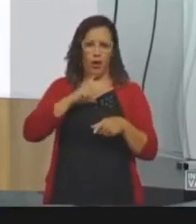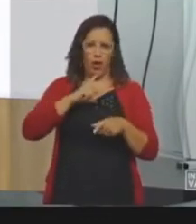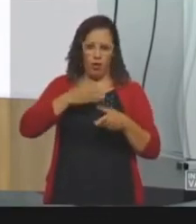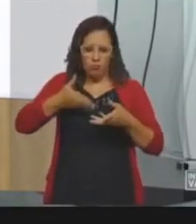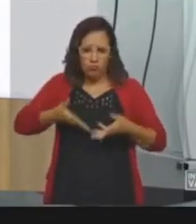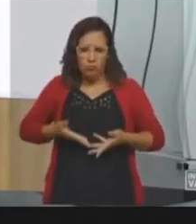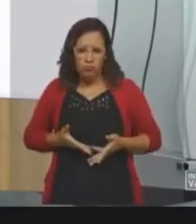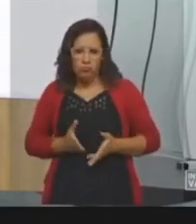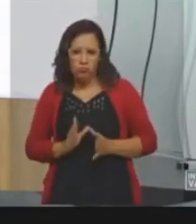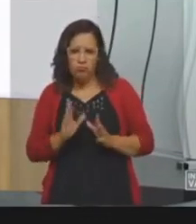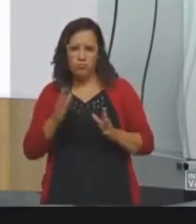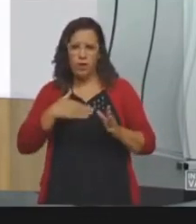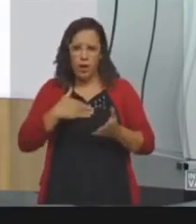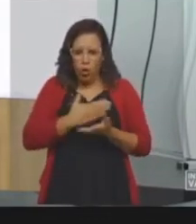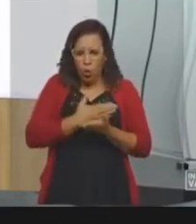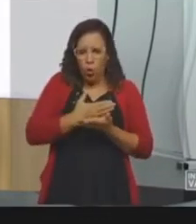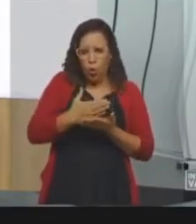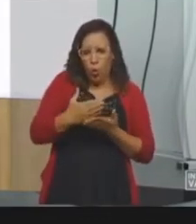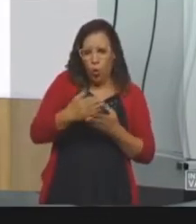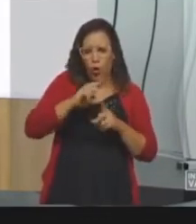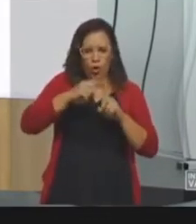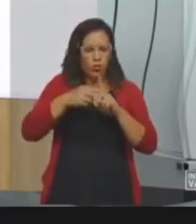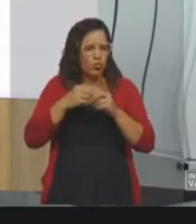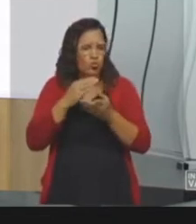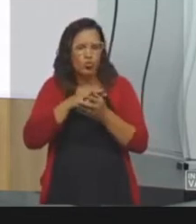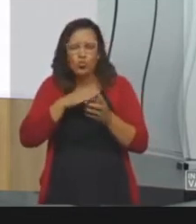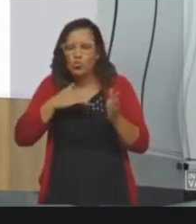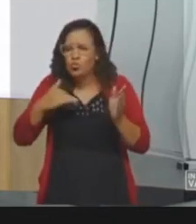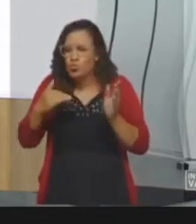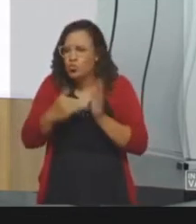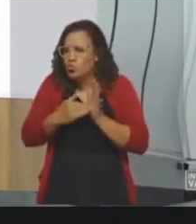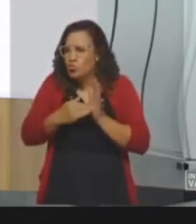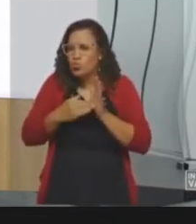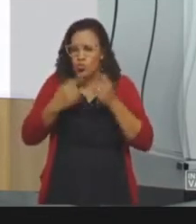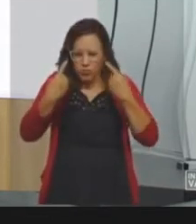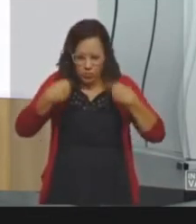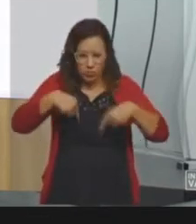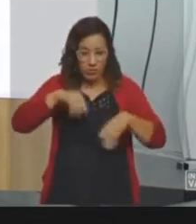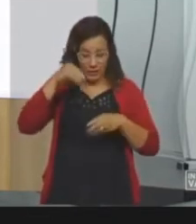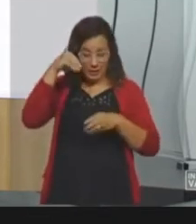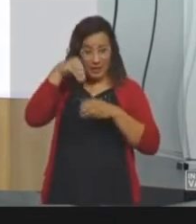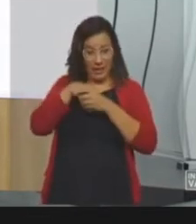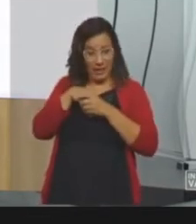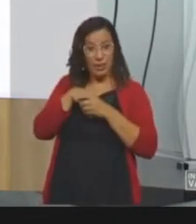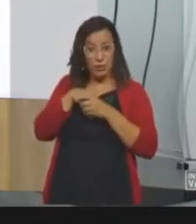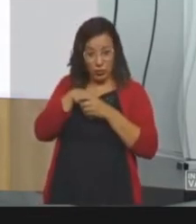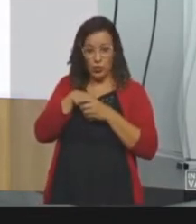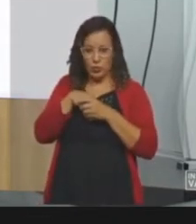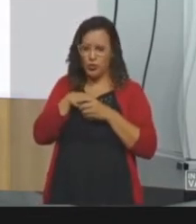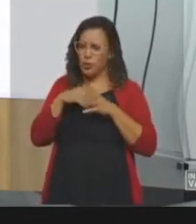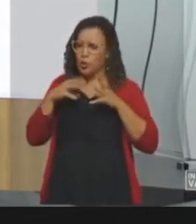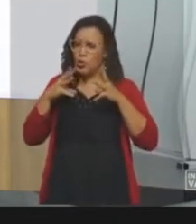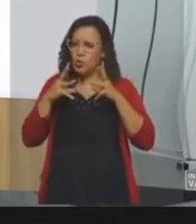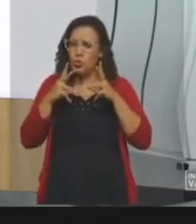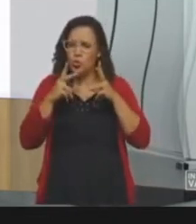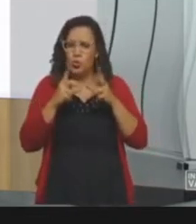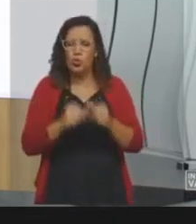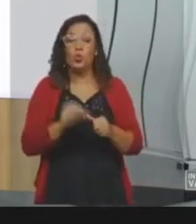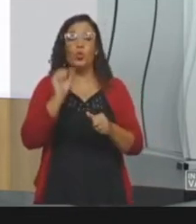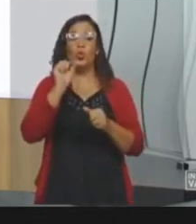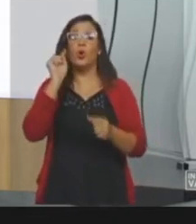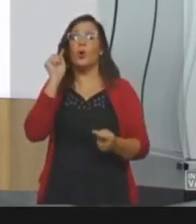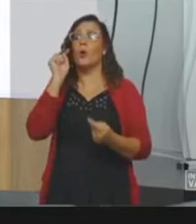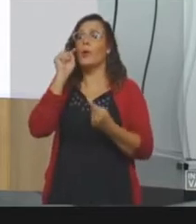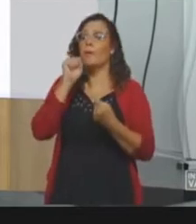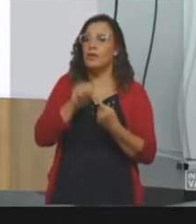os genes que codificam tudo que é produzido no seu corpo, tudo que é produzido lá dentro, é tudo determinado, né, até